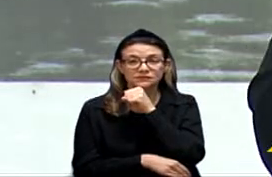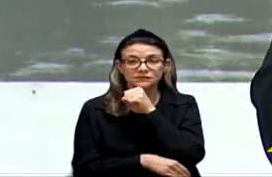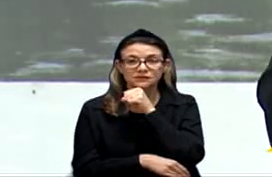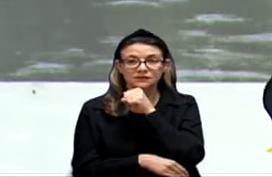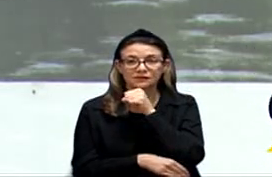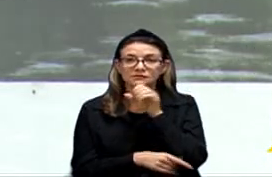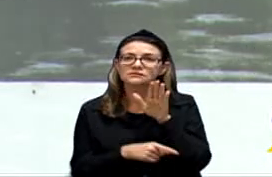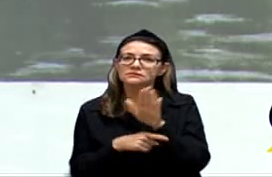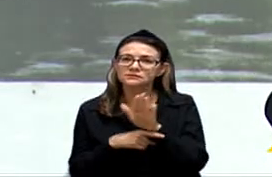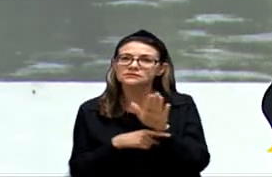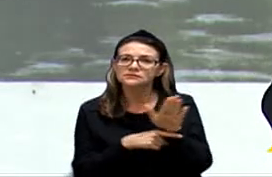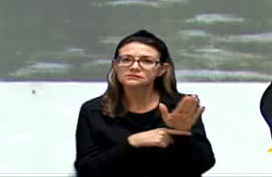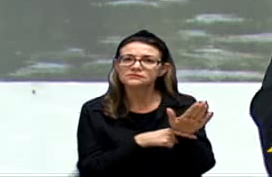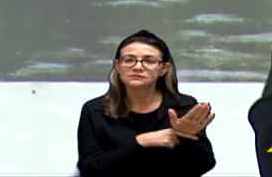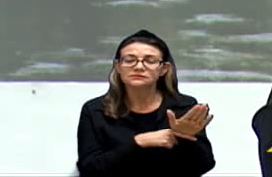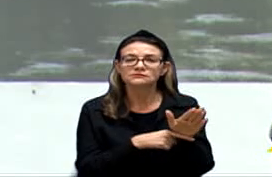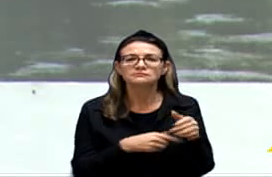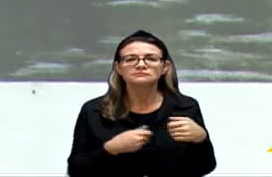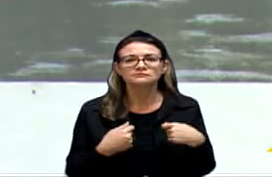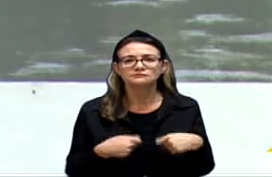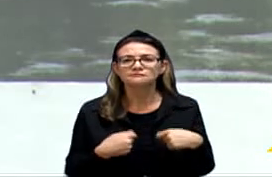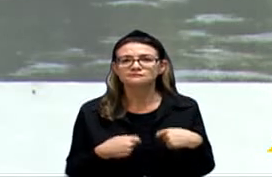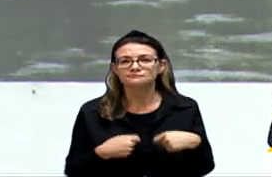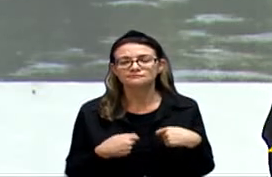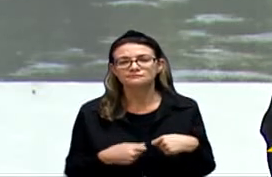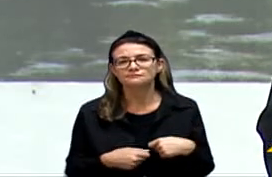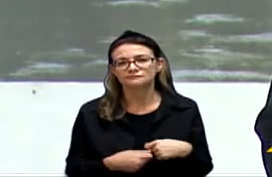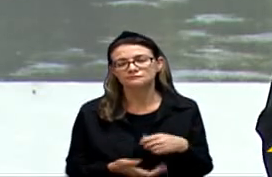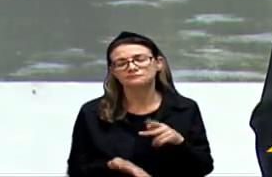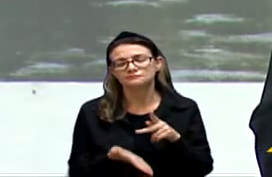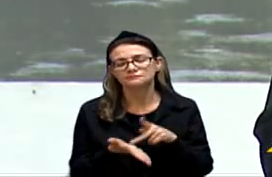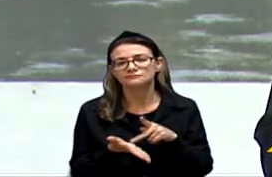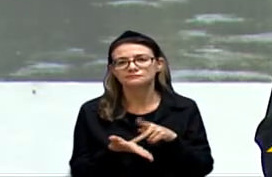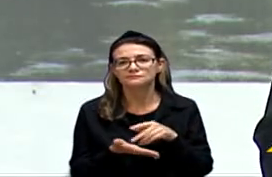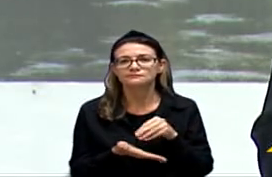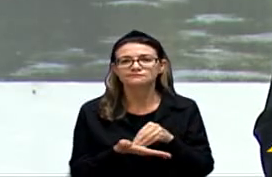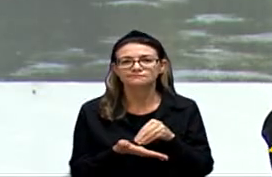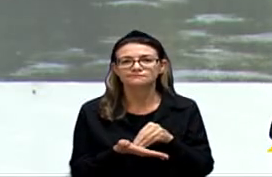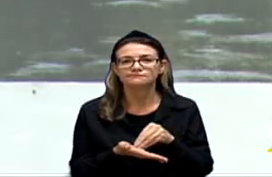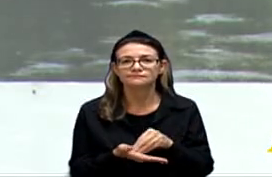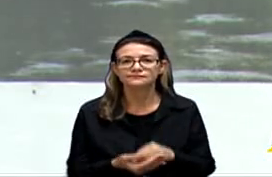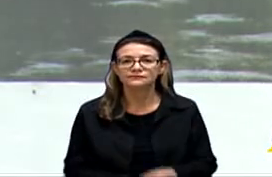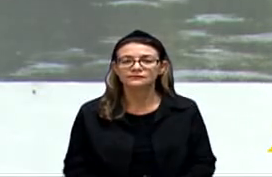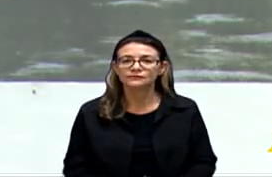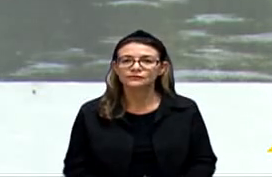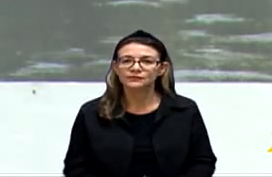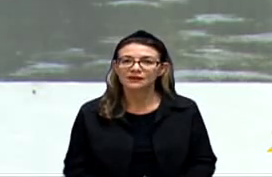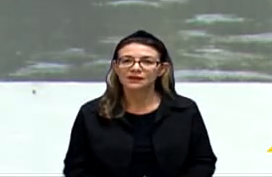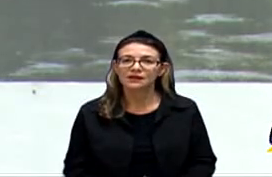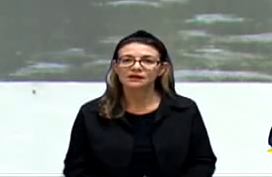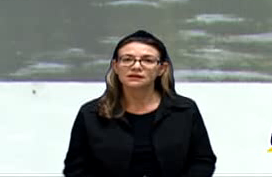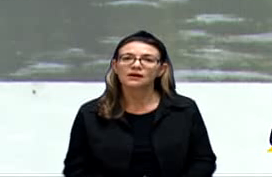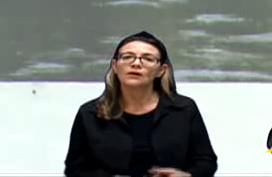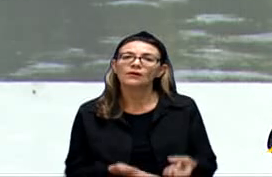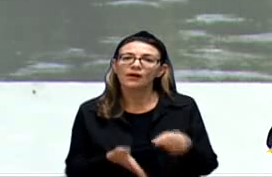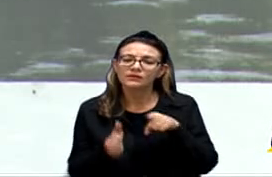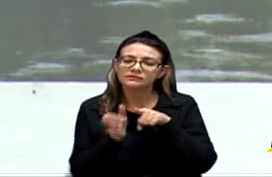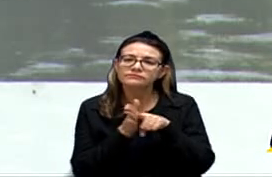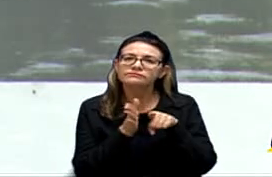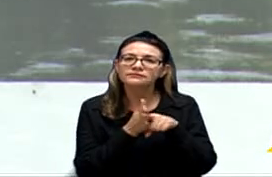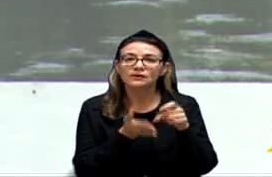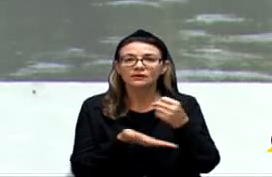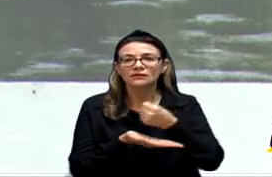necessidade real da falta da insulina Então são duas perguntas são básicas mas que é